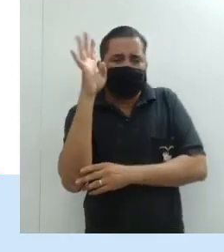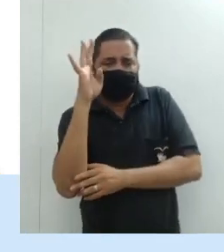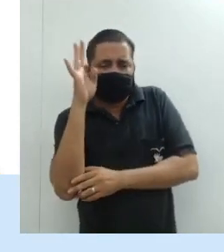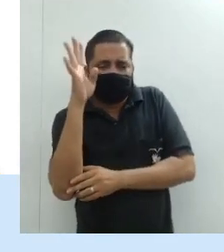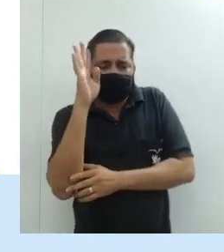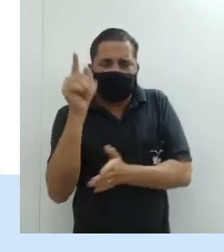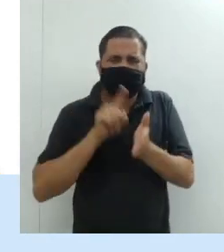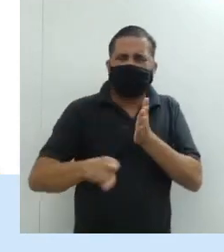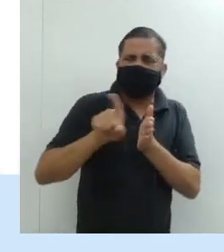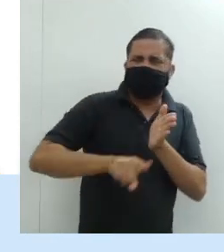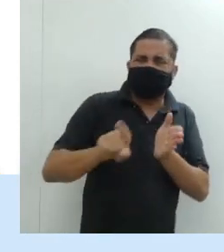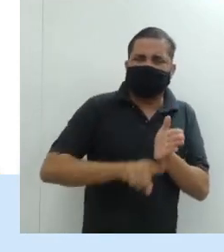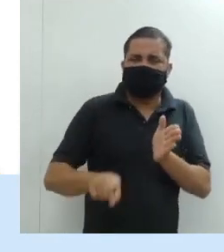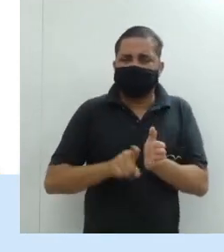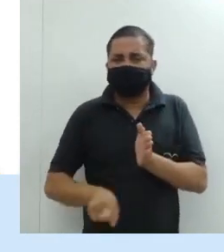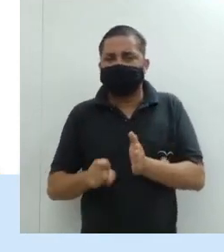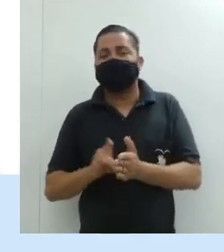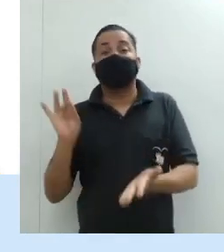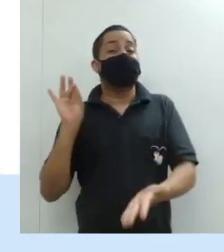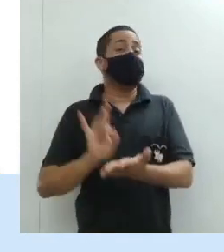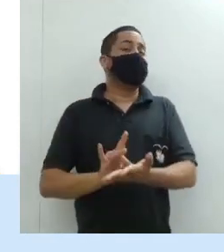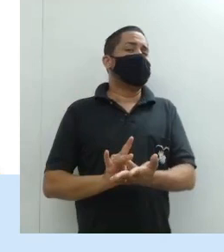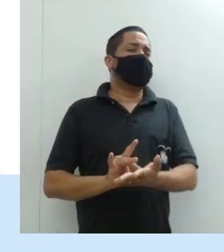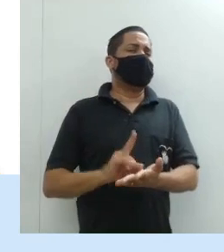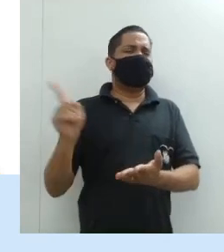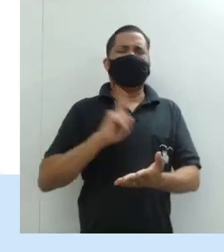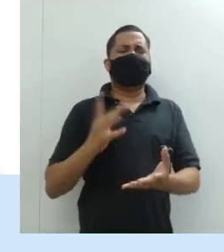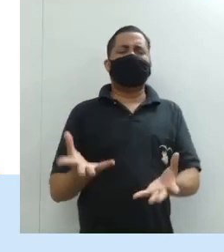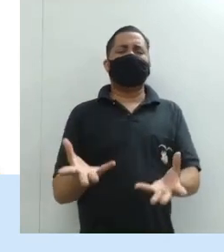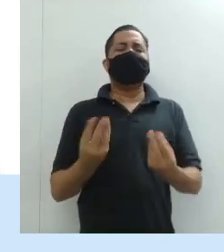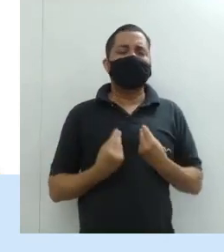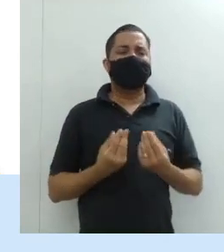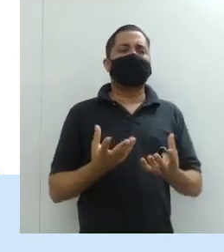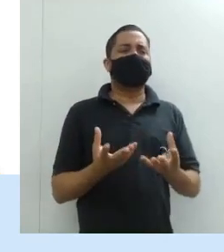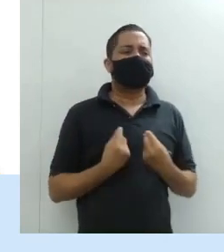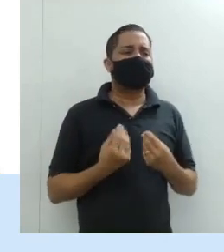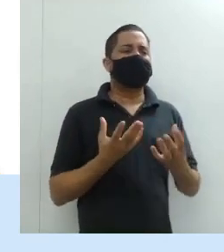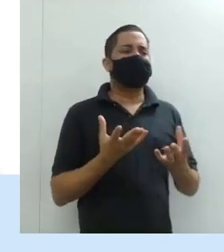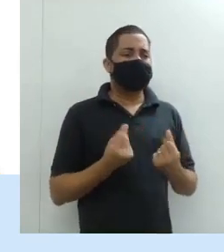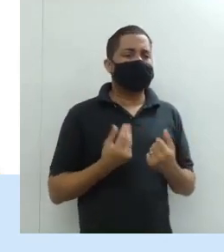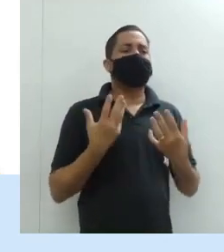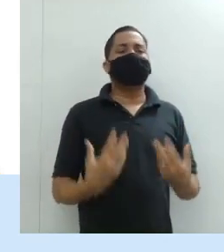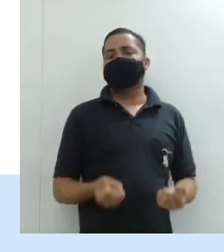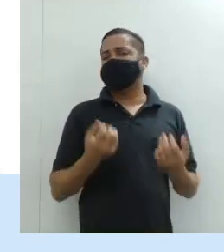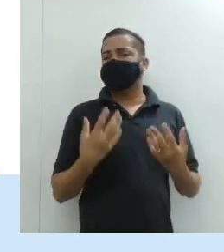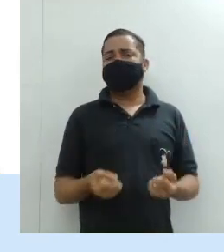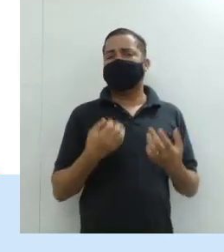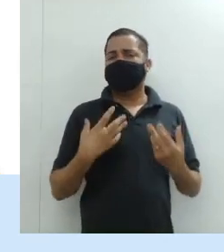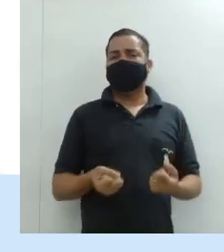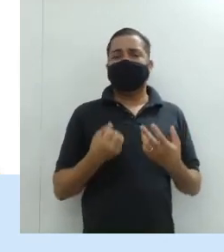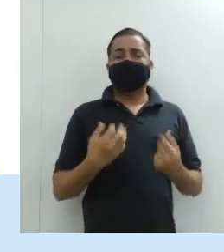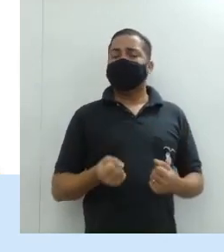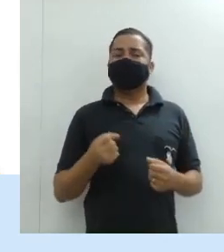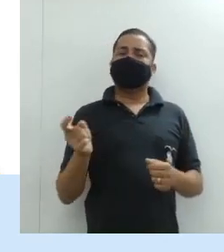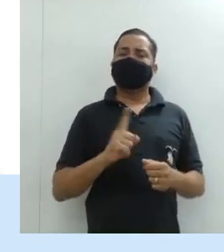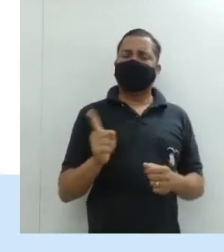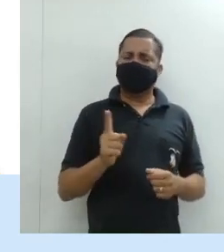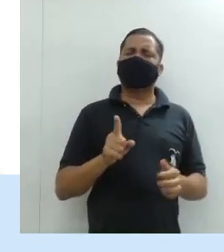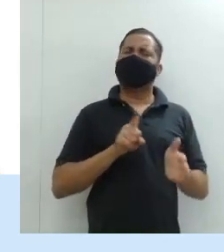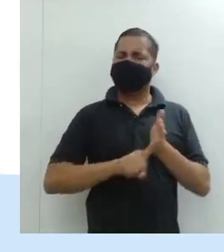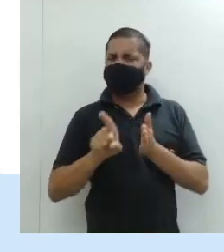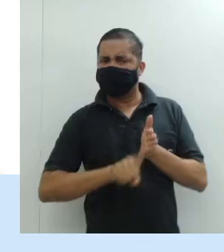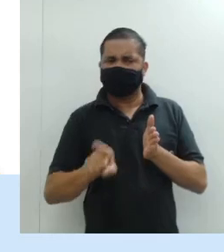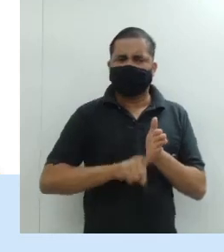indagar, questionar a realidade, não receber apenas pronto a informação. Então é